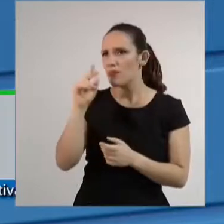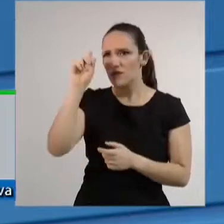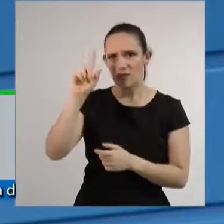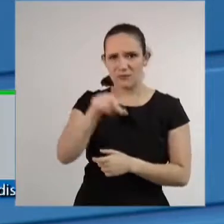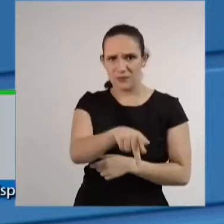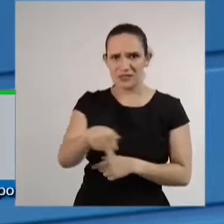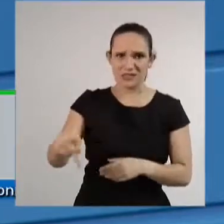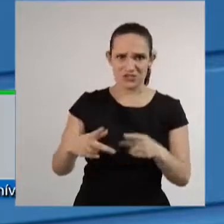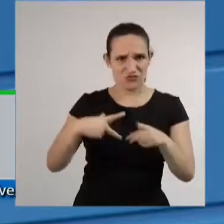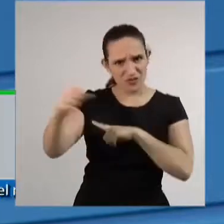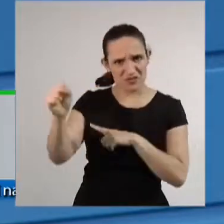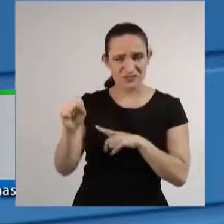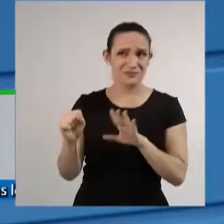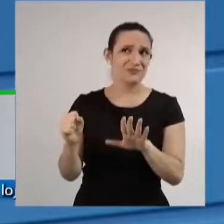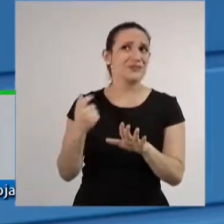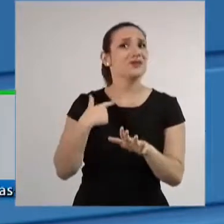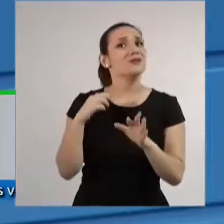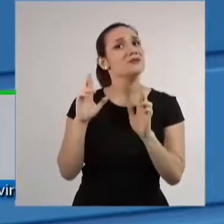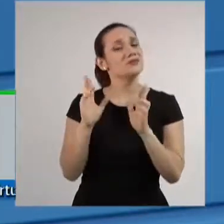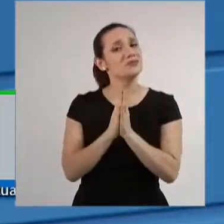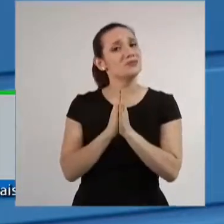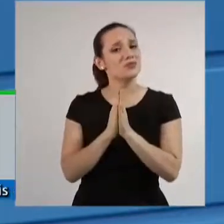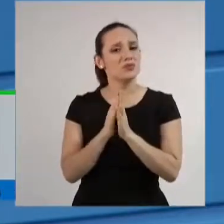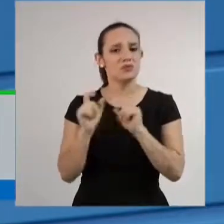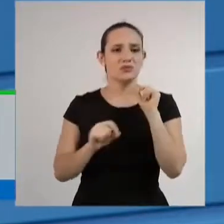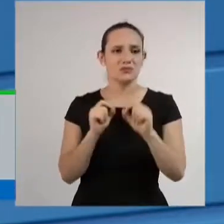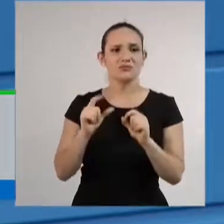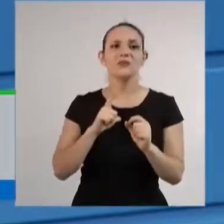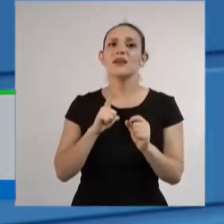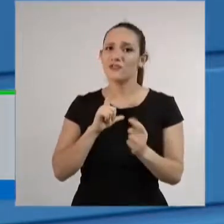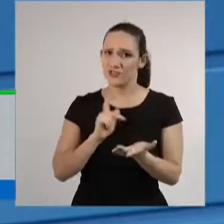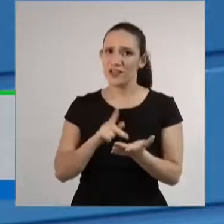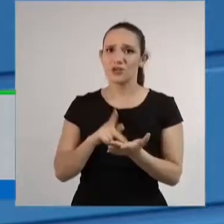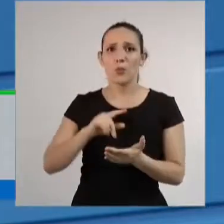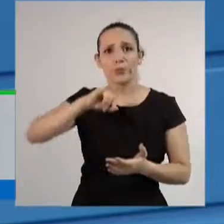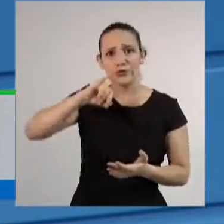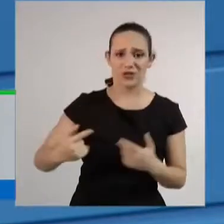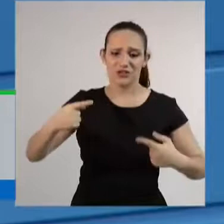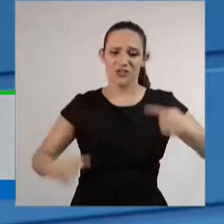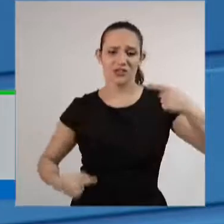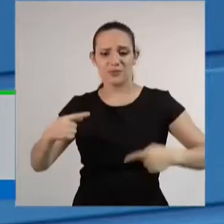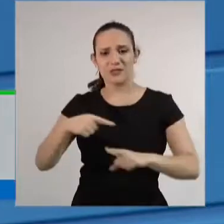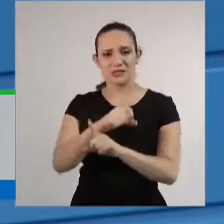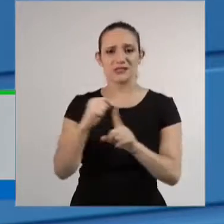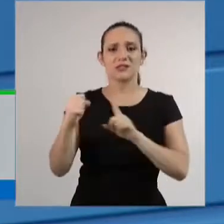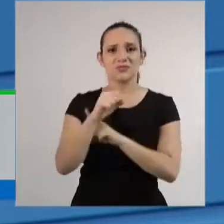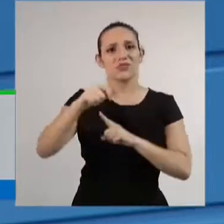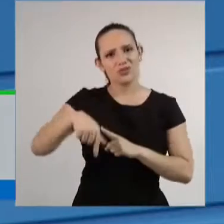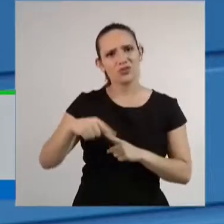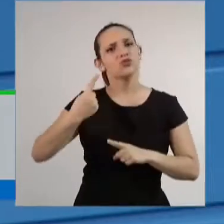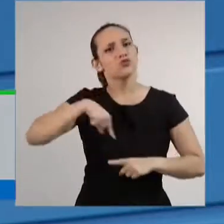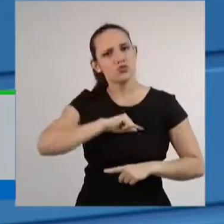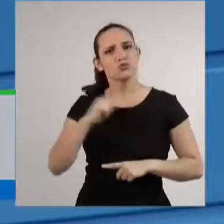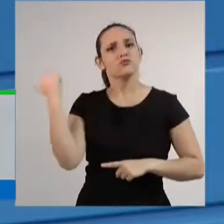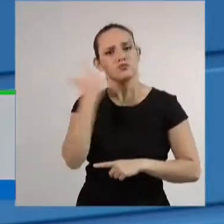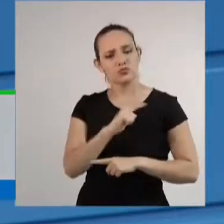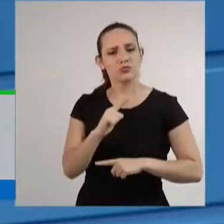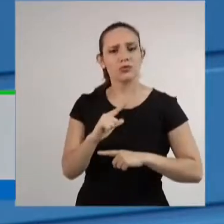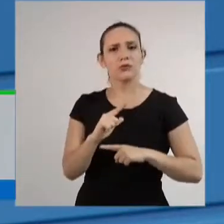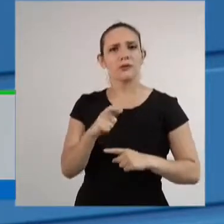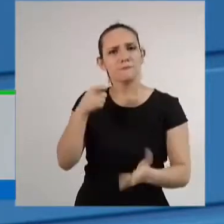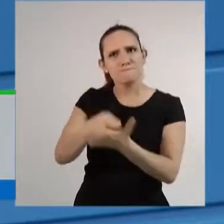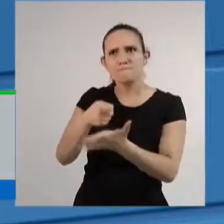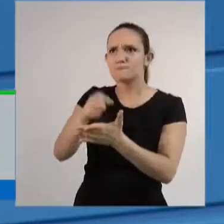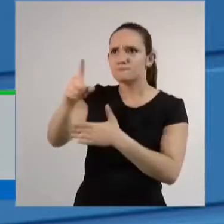na prática, isso dê espaço a um grande debate na nossa sociedade, para que nós possamos efetivamente cobrar